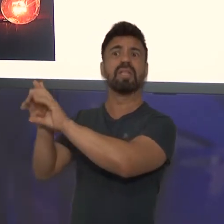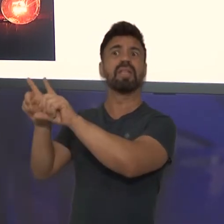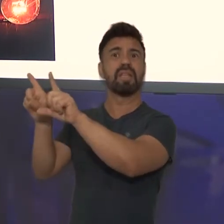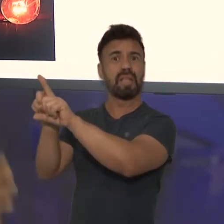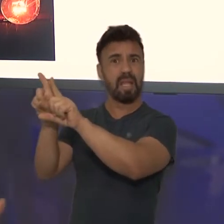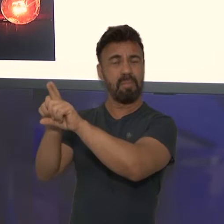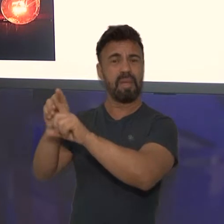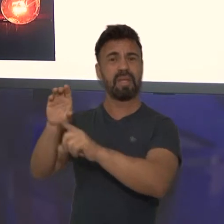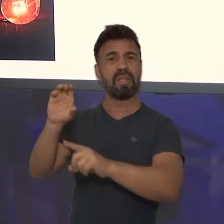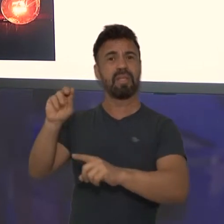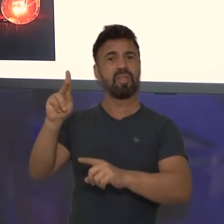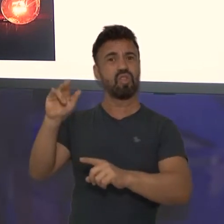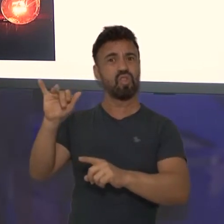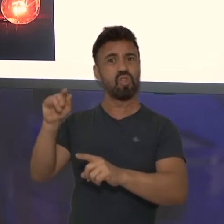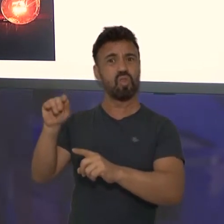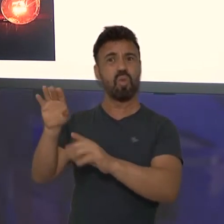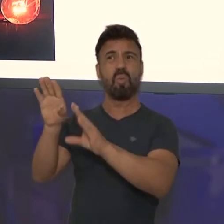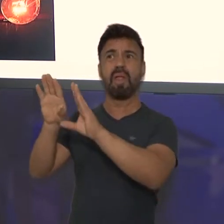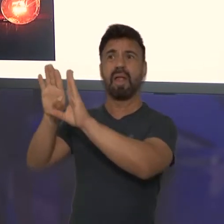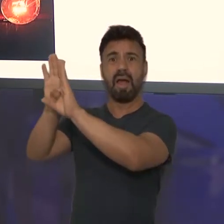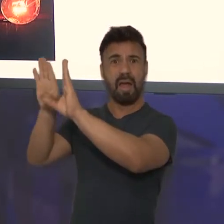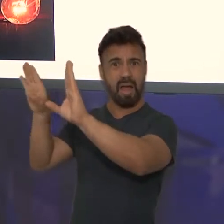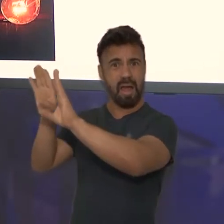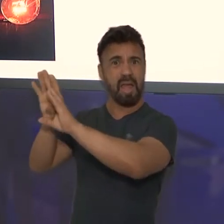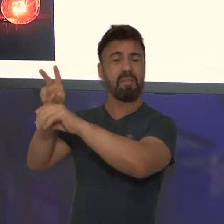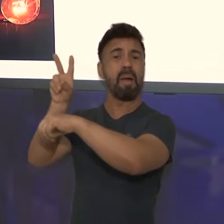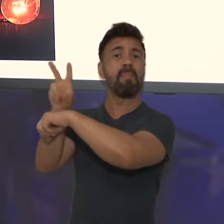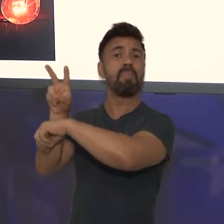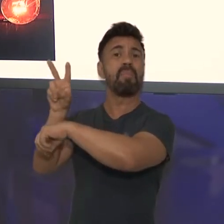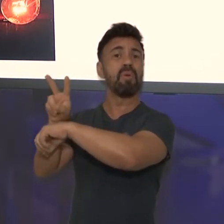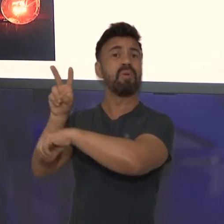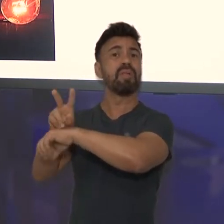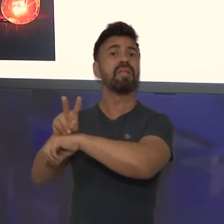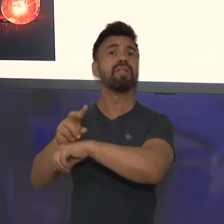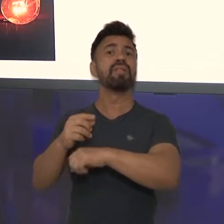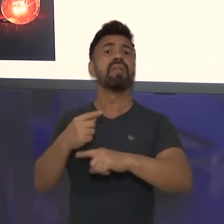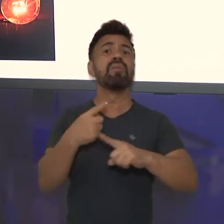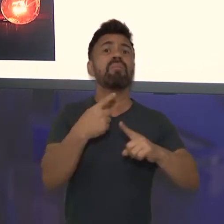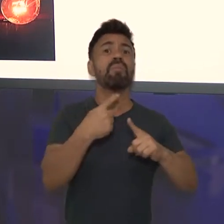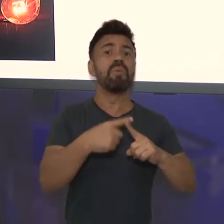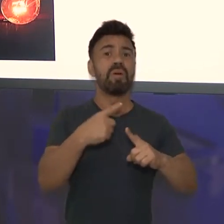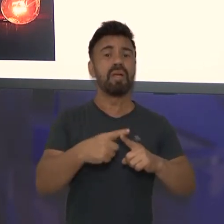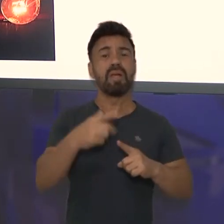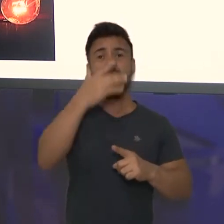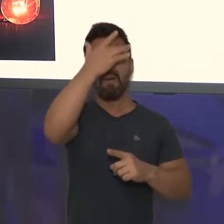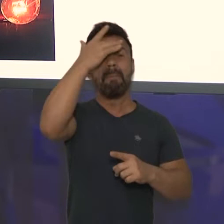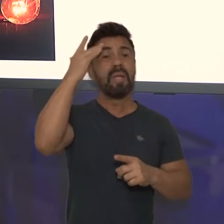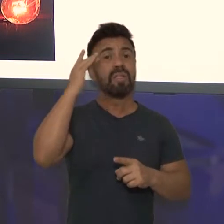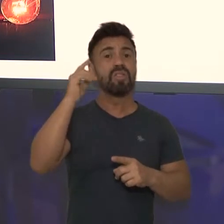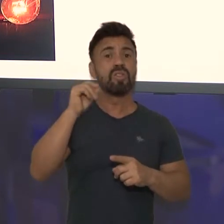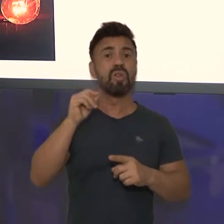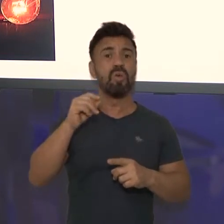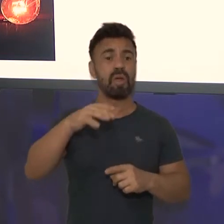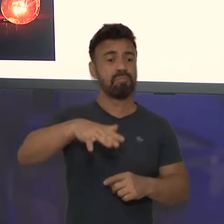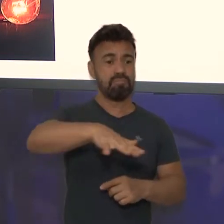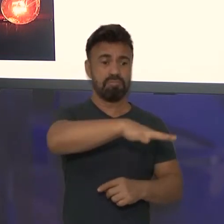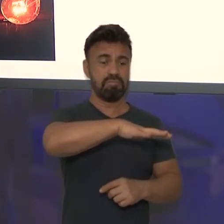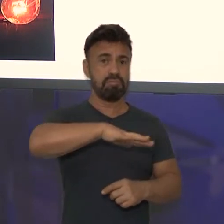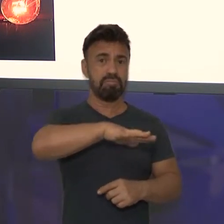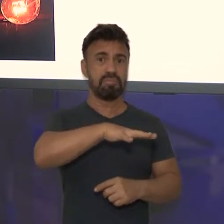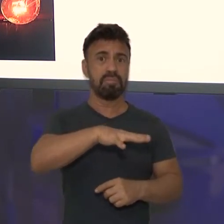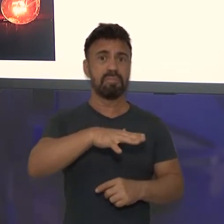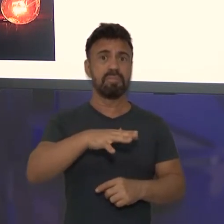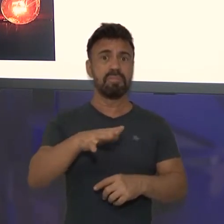na parede daquela sala. E isso aí são medidas que devem ser tomadas para que as pessoas que estejam ali naquele ambiente não